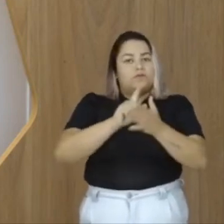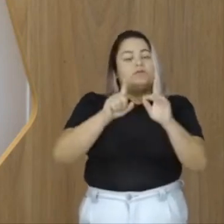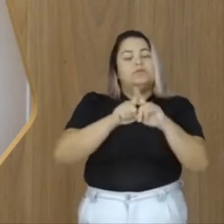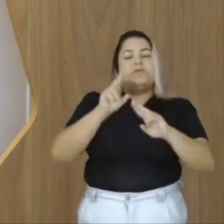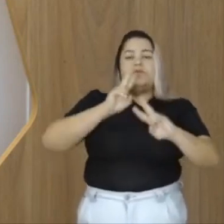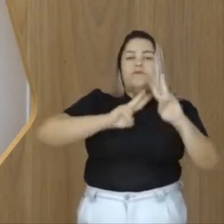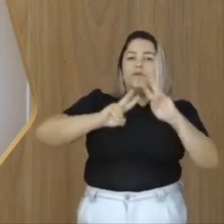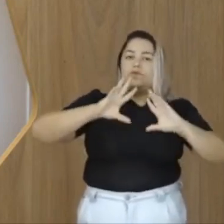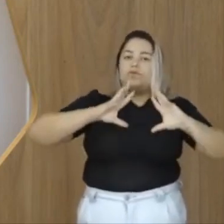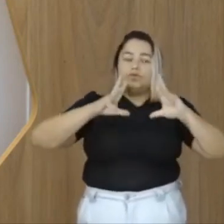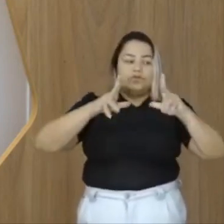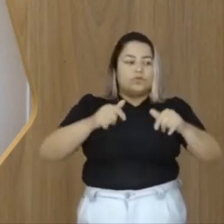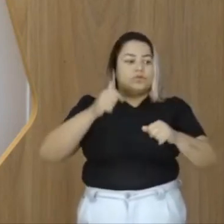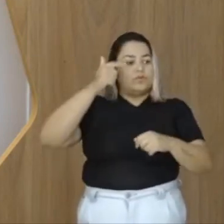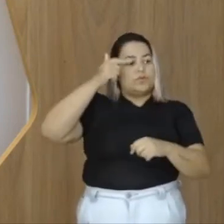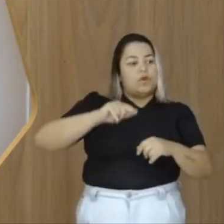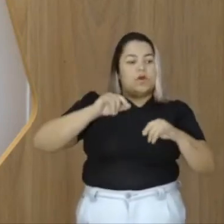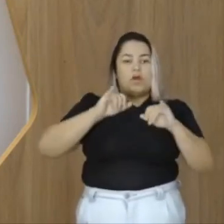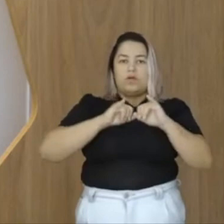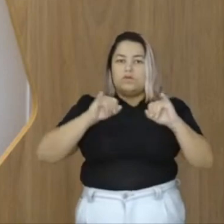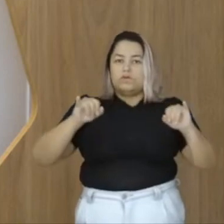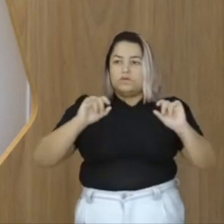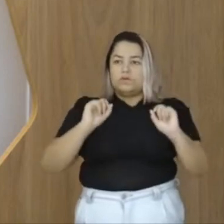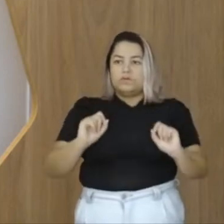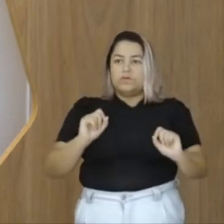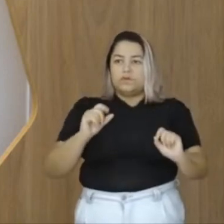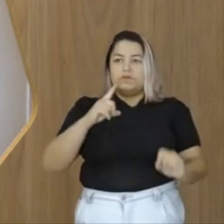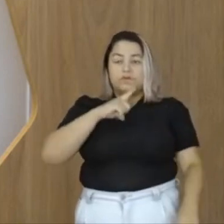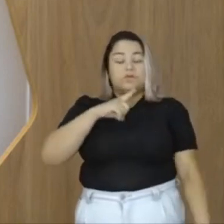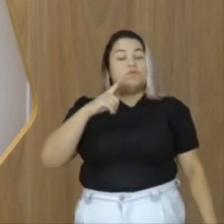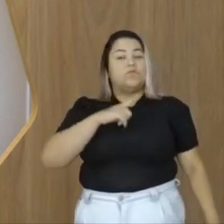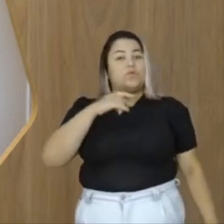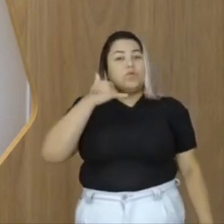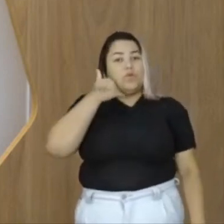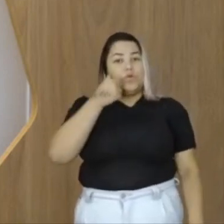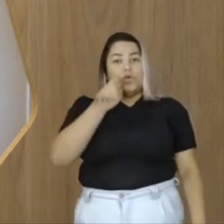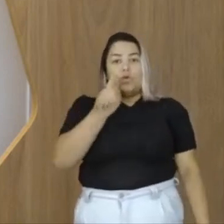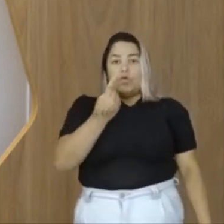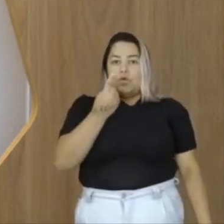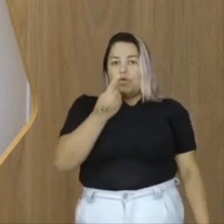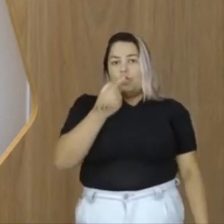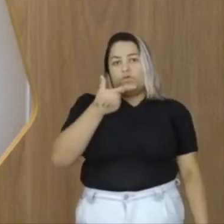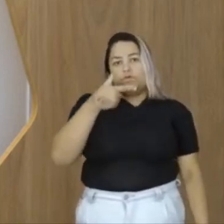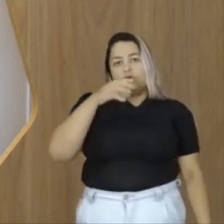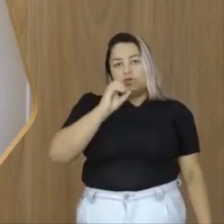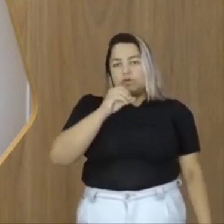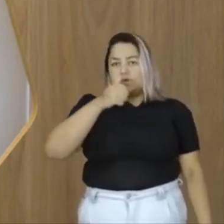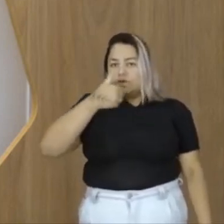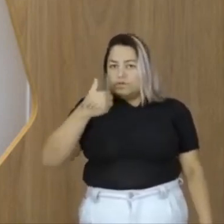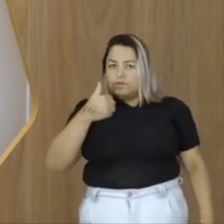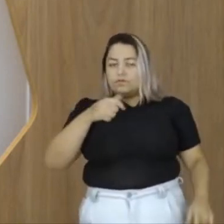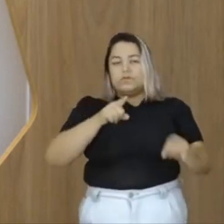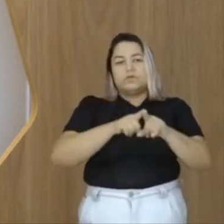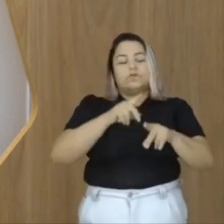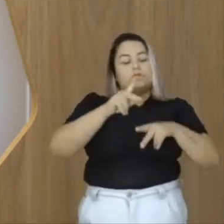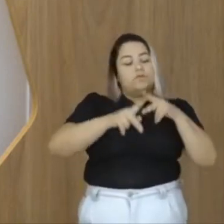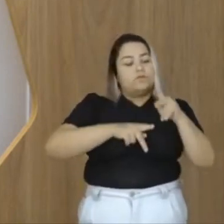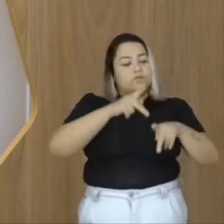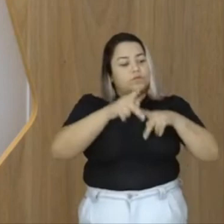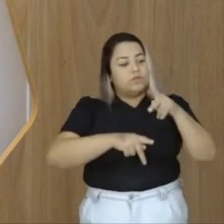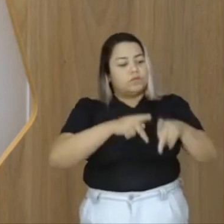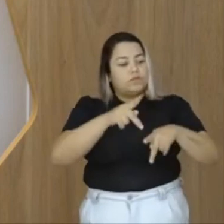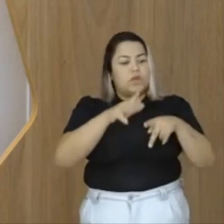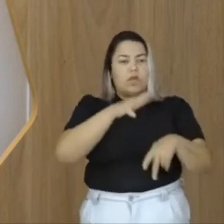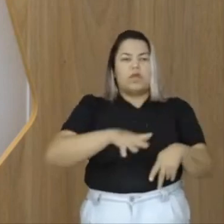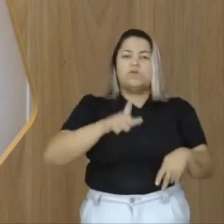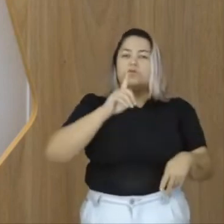acompanhar tudo. E uma outra informação que eu quero dar também, nós temos um telefone 121, sabe, que ele serve tanto para a população tirar